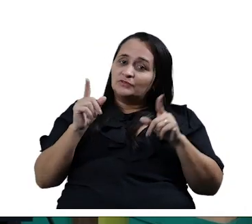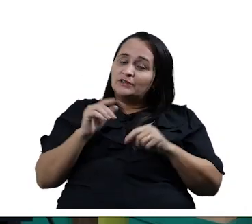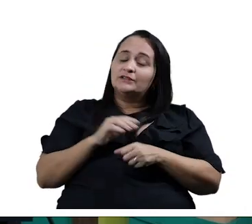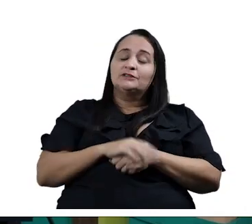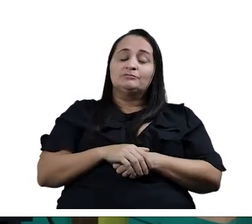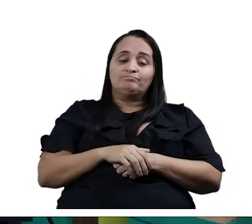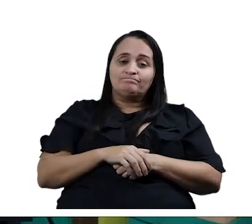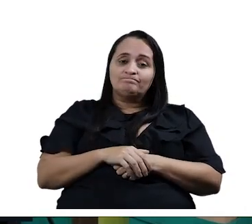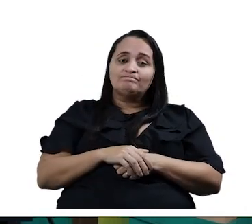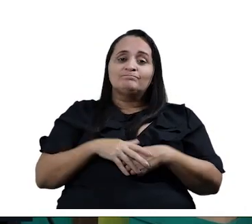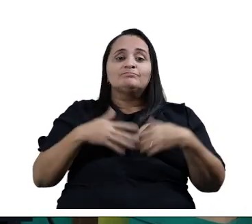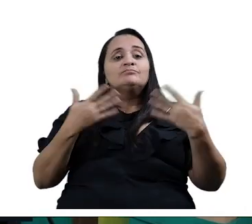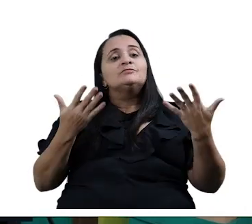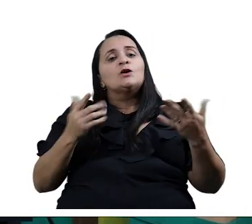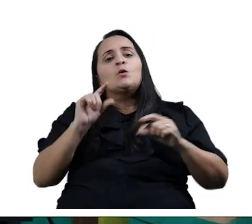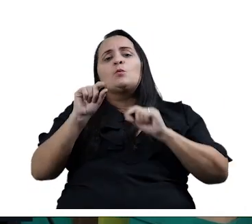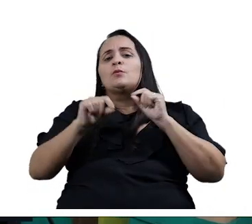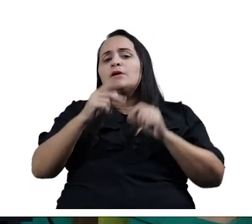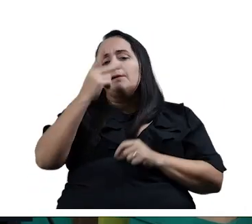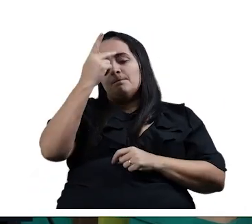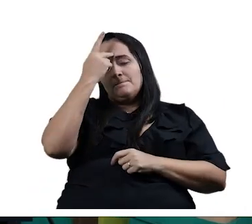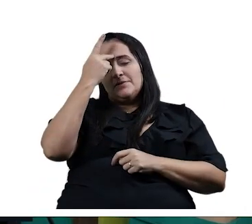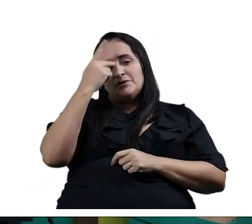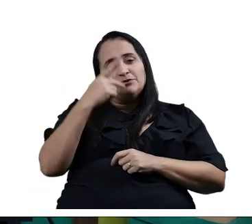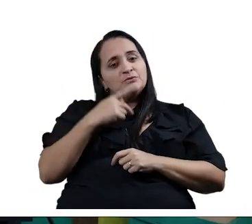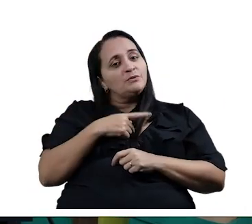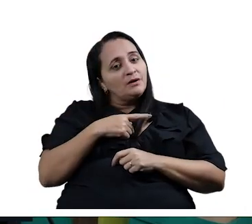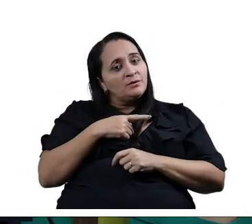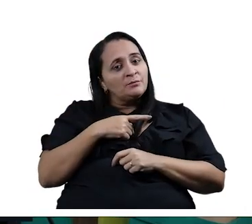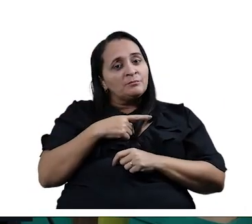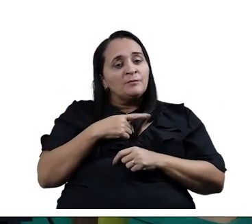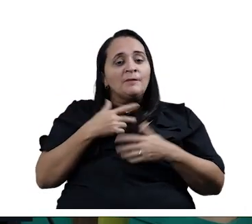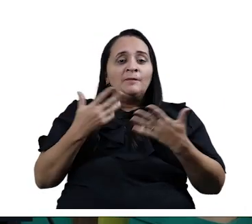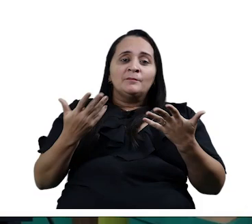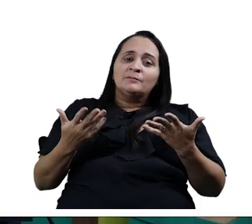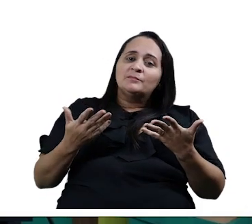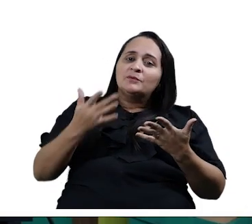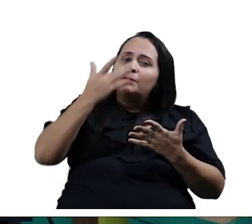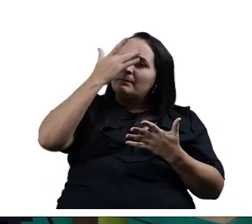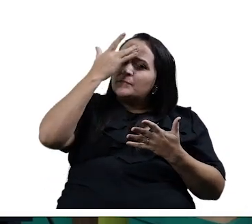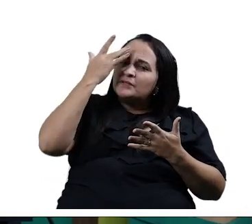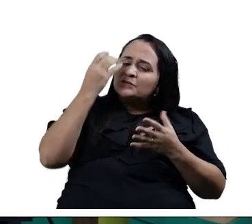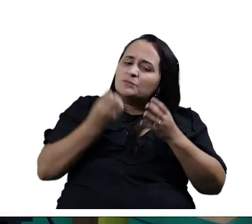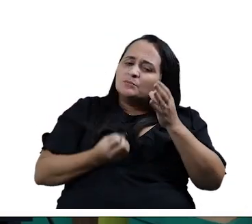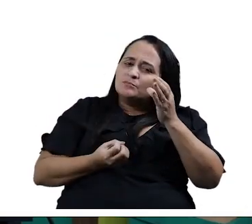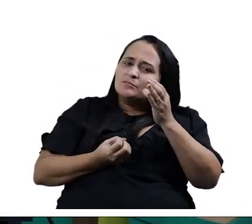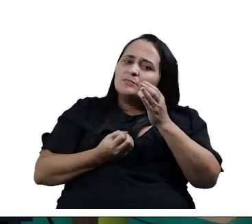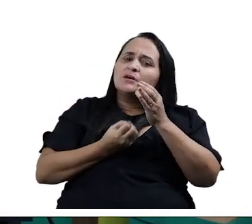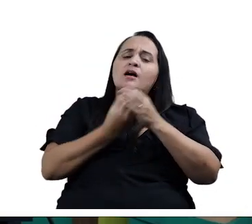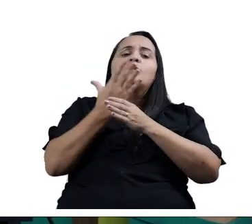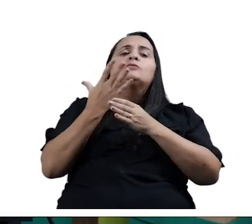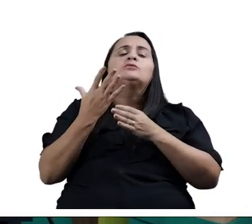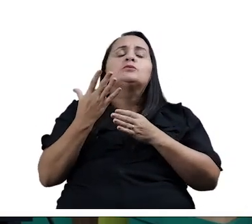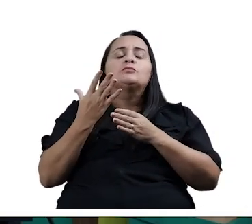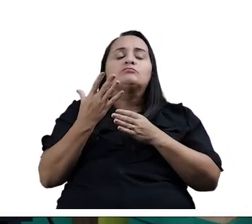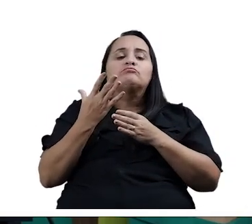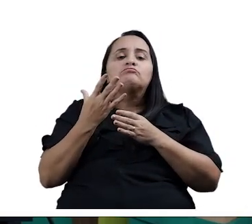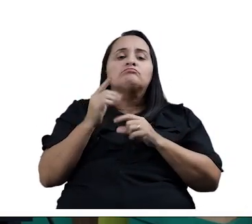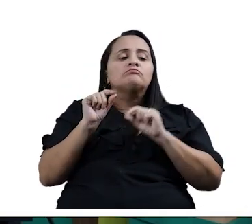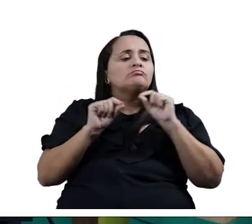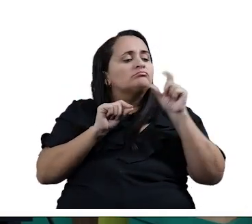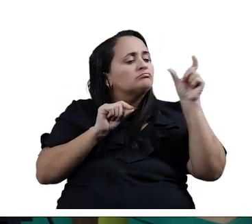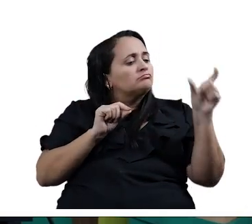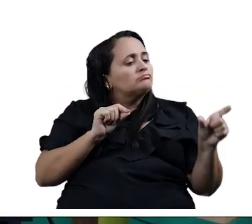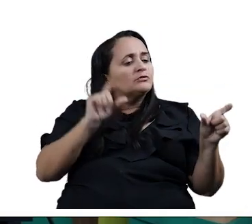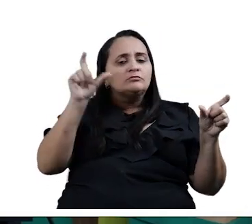ela é pessoal, né? O autor daquele poema, ele vai fazer a linguagem do jeito que ele